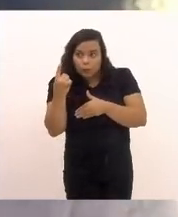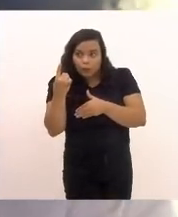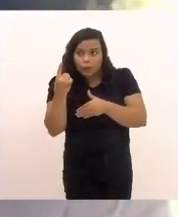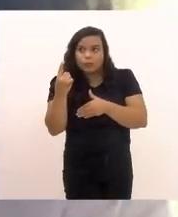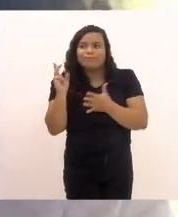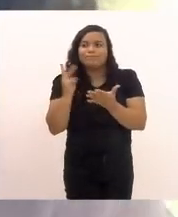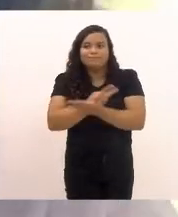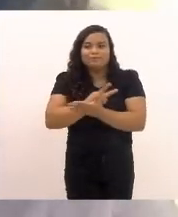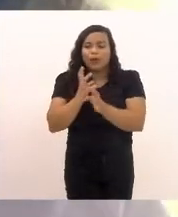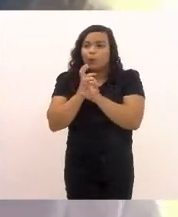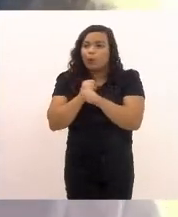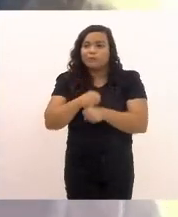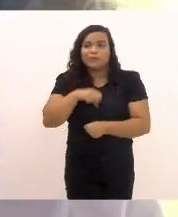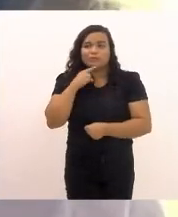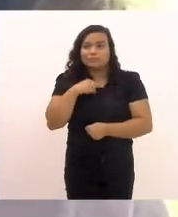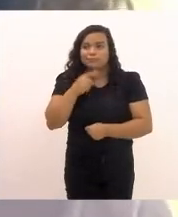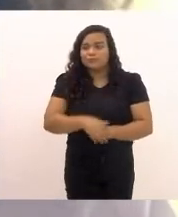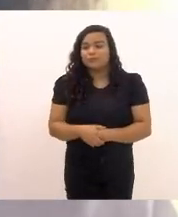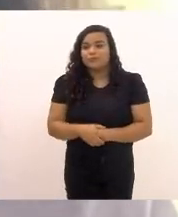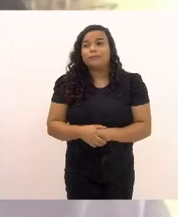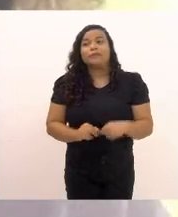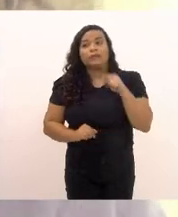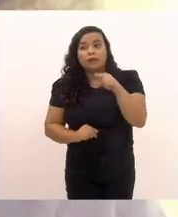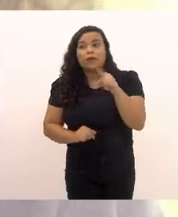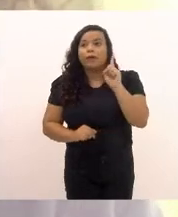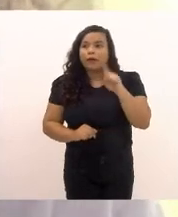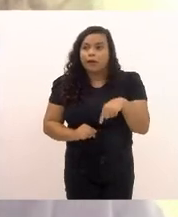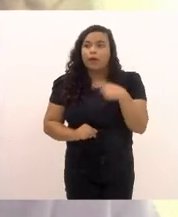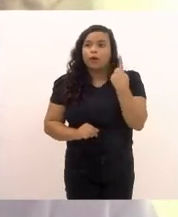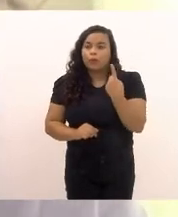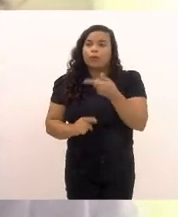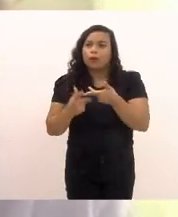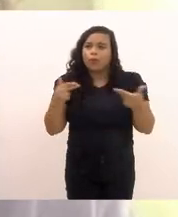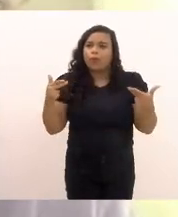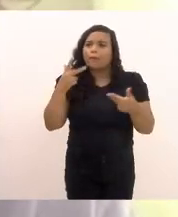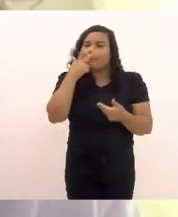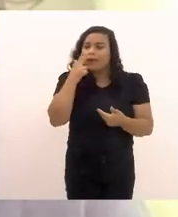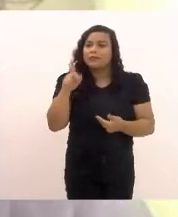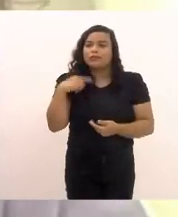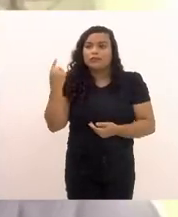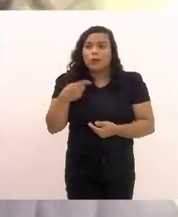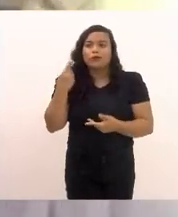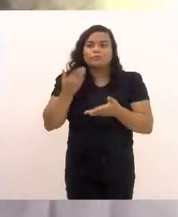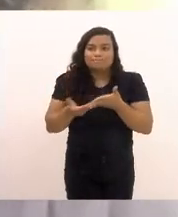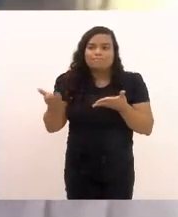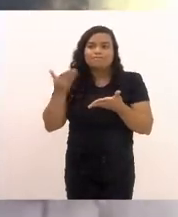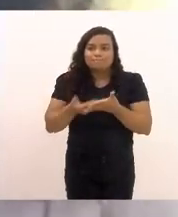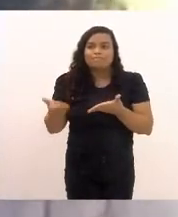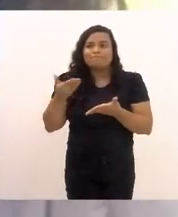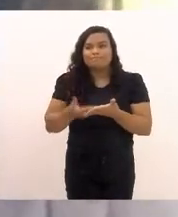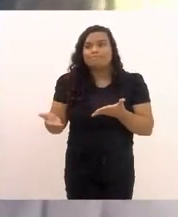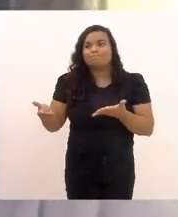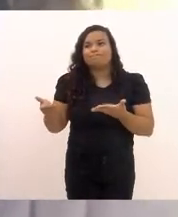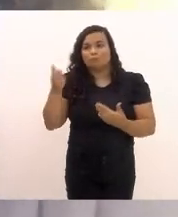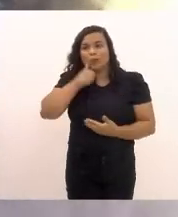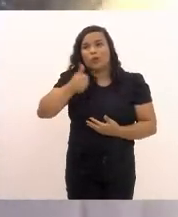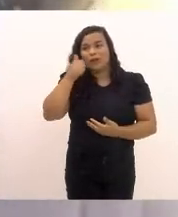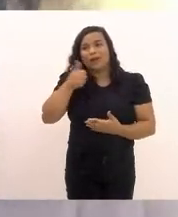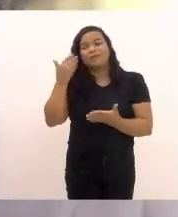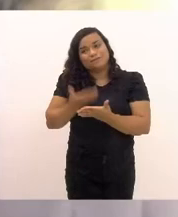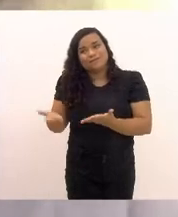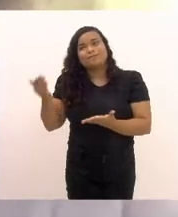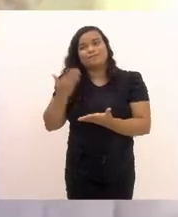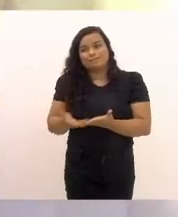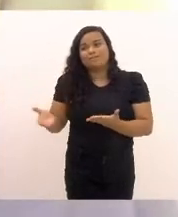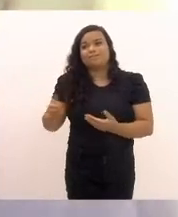de contar. E essa é uma situação que desfavorece plenamente as mulheres, que,